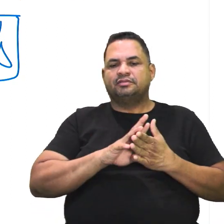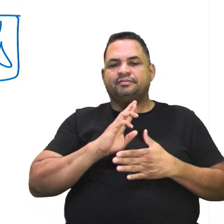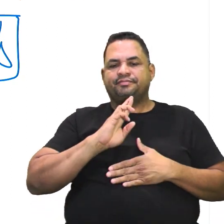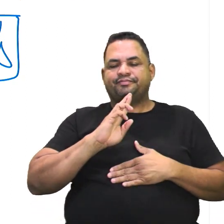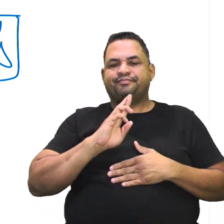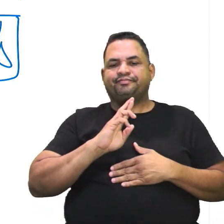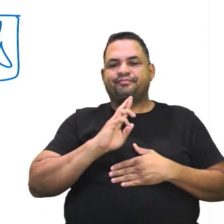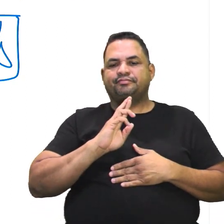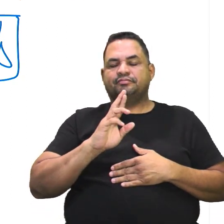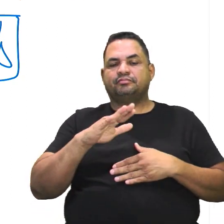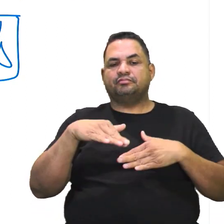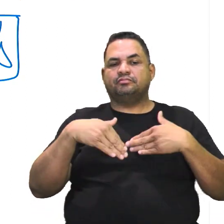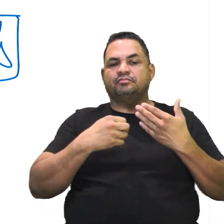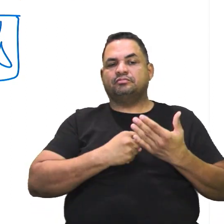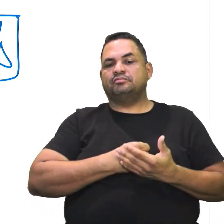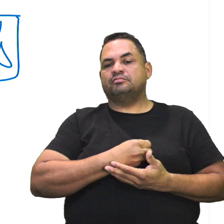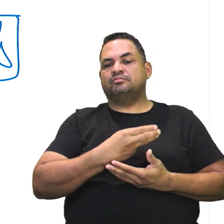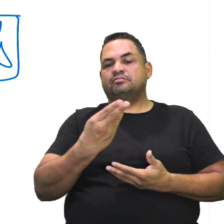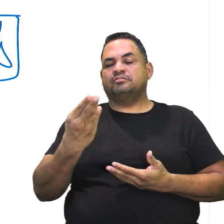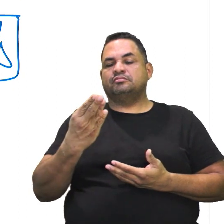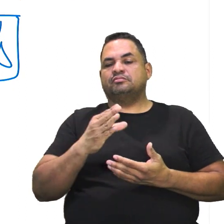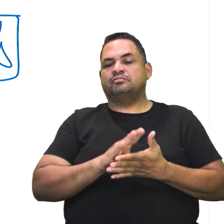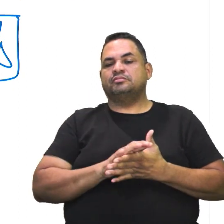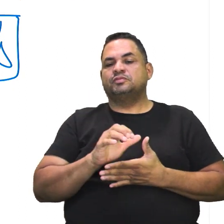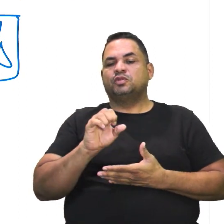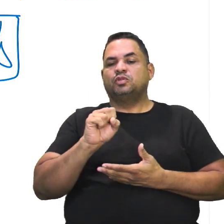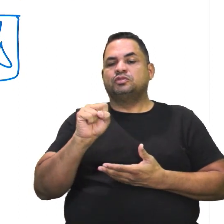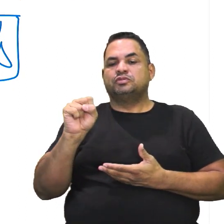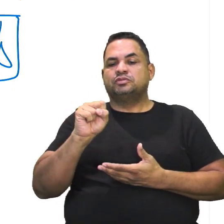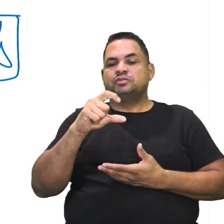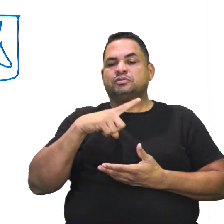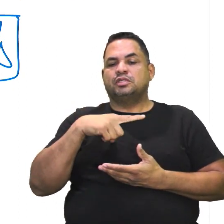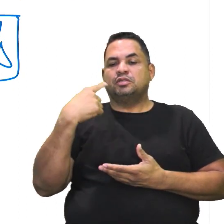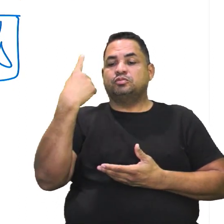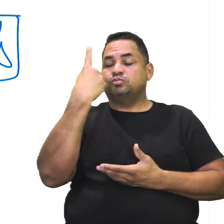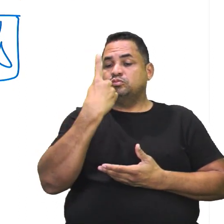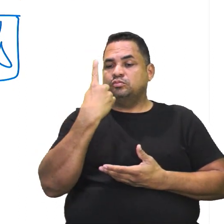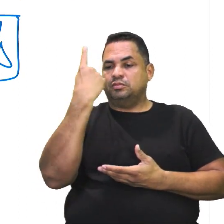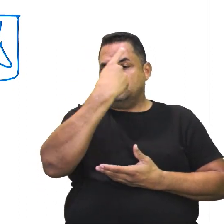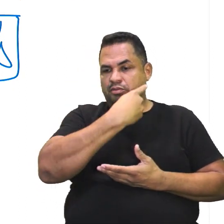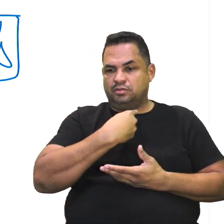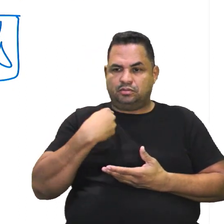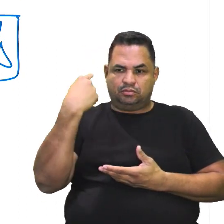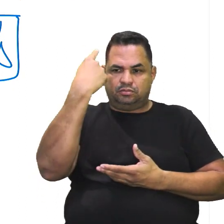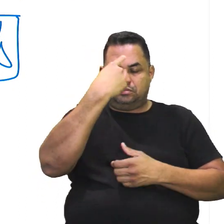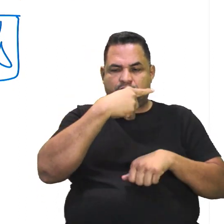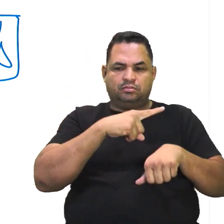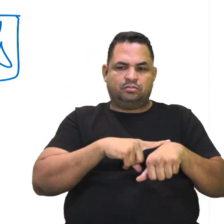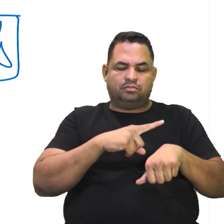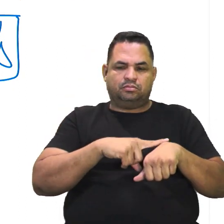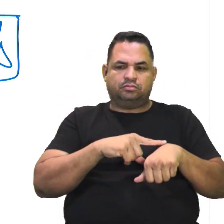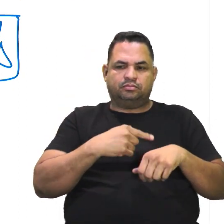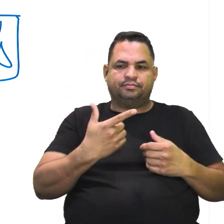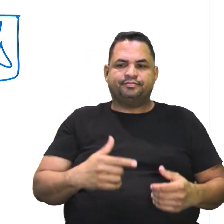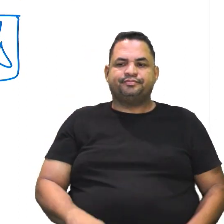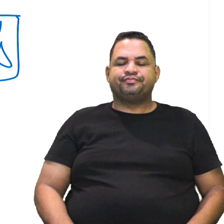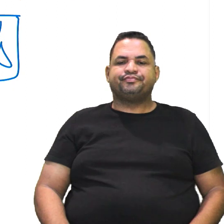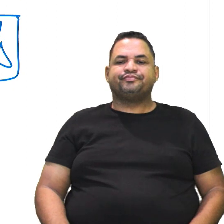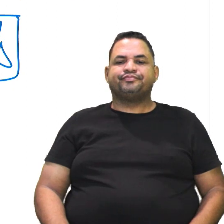Agora vamos ter que pensar assim, ó, quantos segundos tem 1 hora? Ixi Maria, 1 hora tem